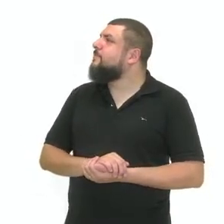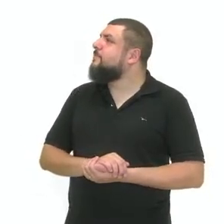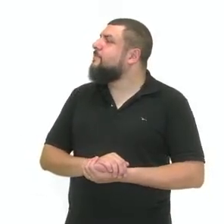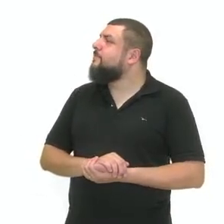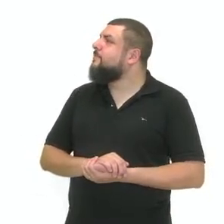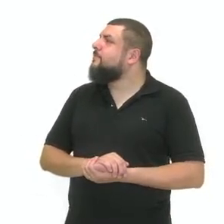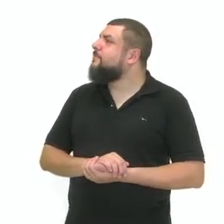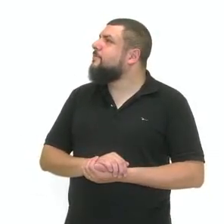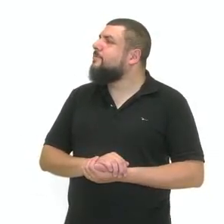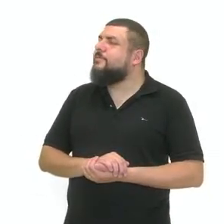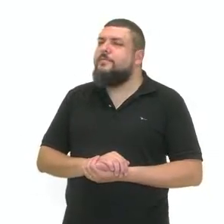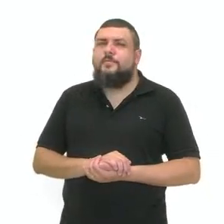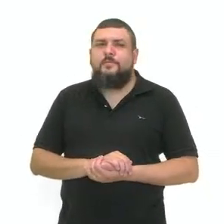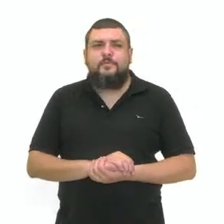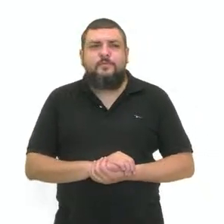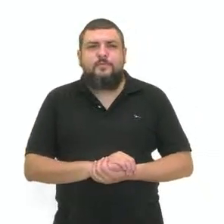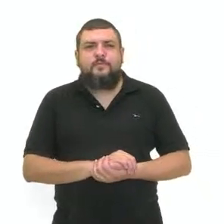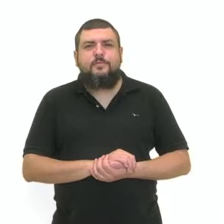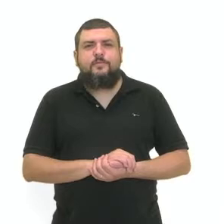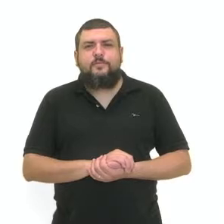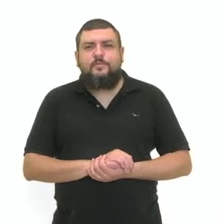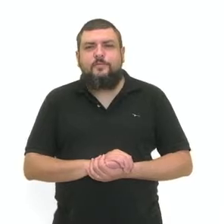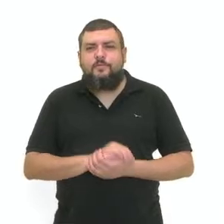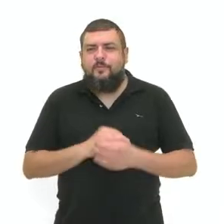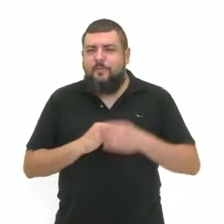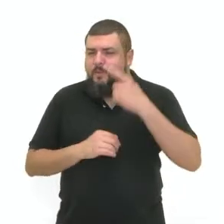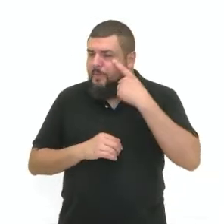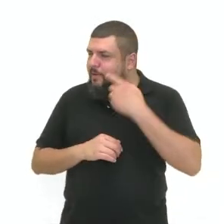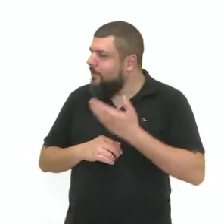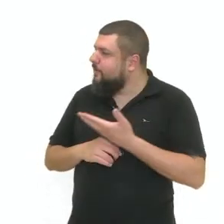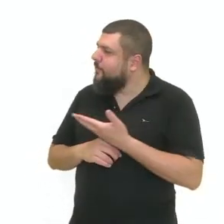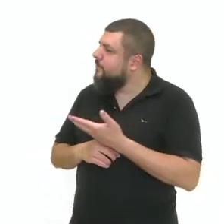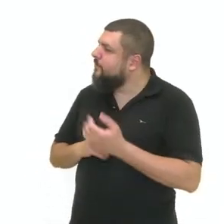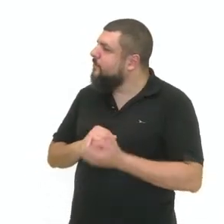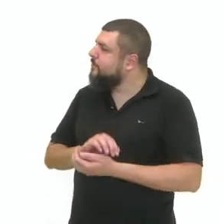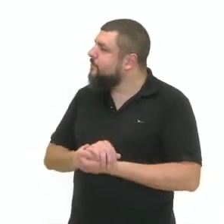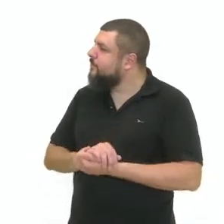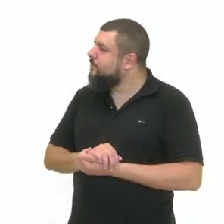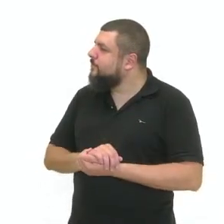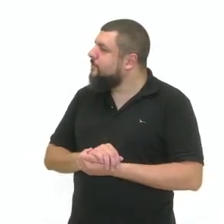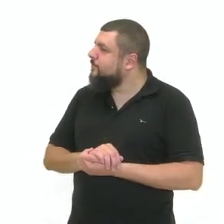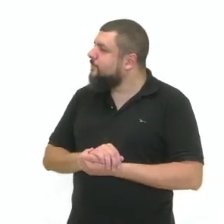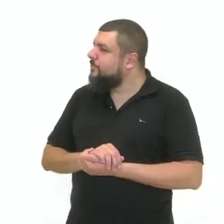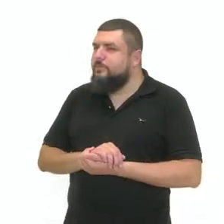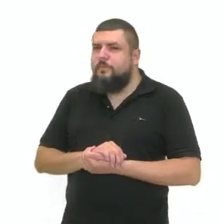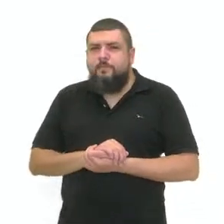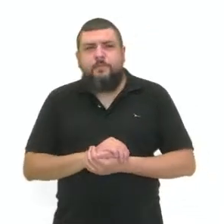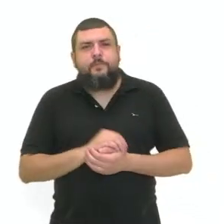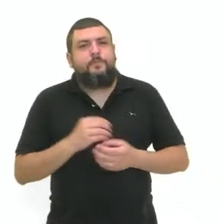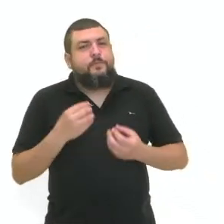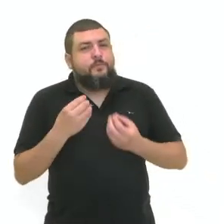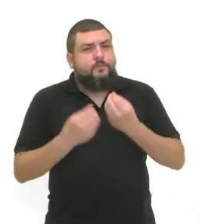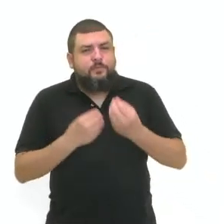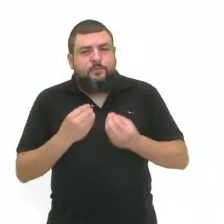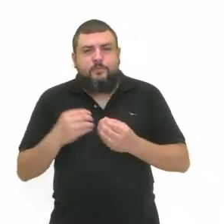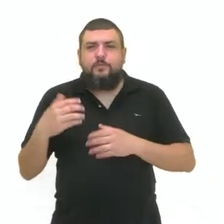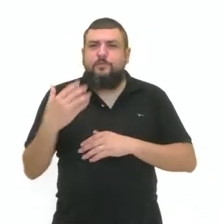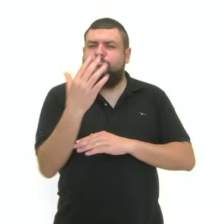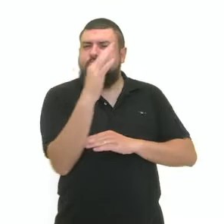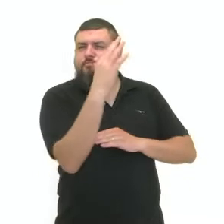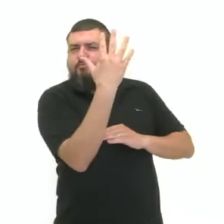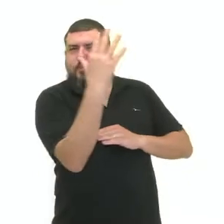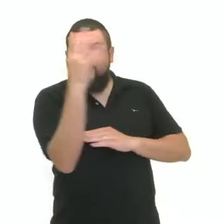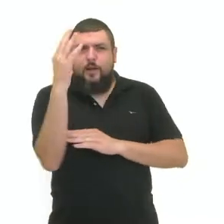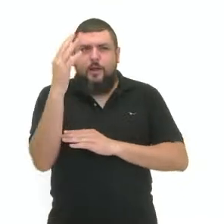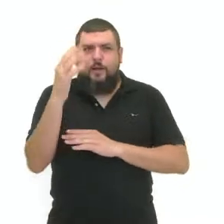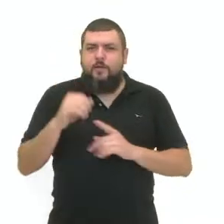perceber? Ou da savana africana, olha aqui, ó, gramíneas, né? Árvores aí como as acácias. Aqui na questão aqui